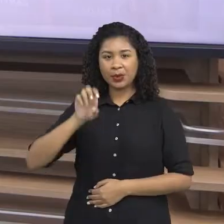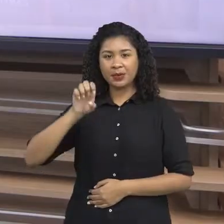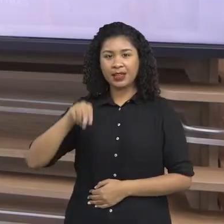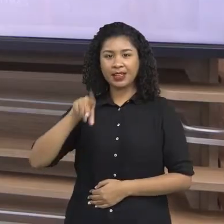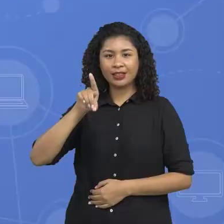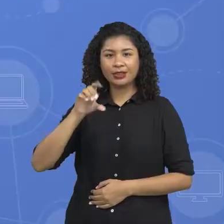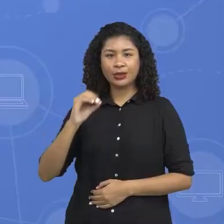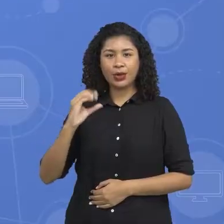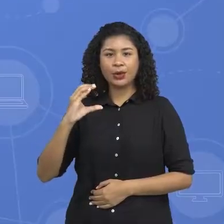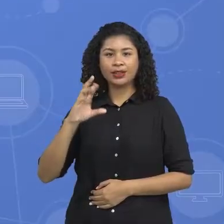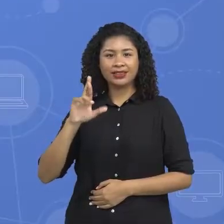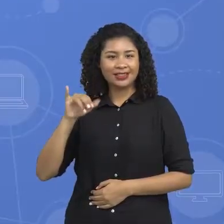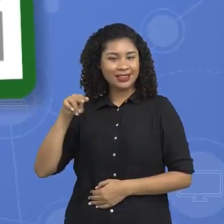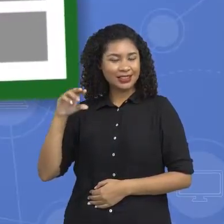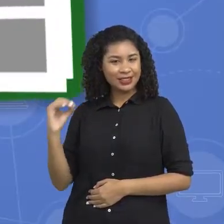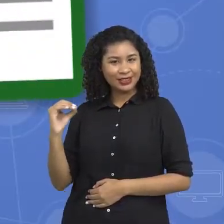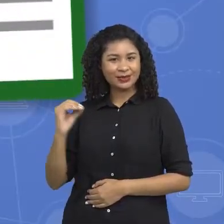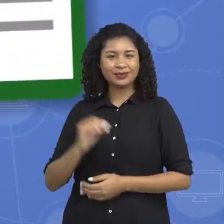questões.